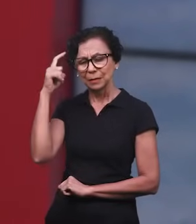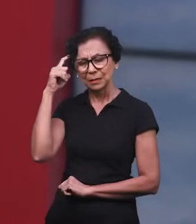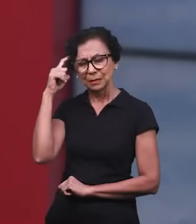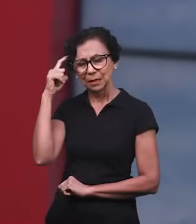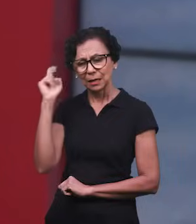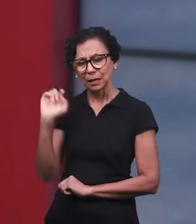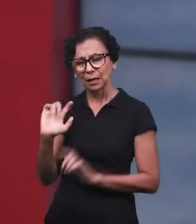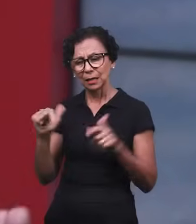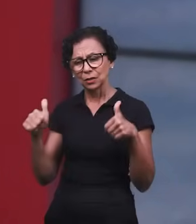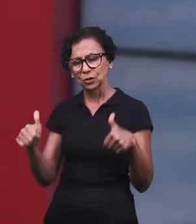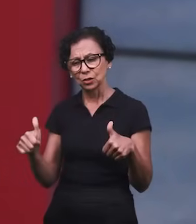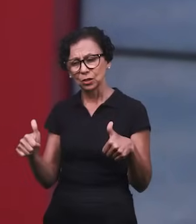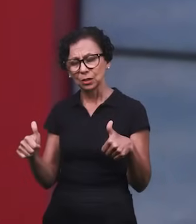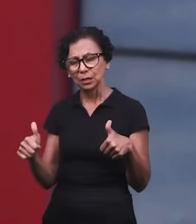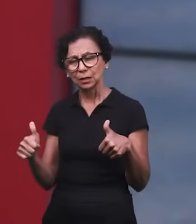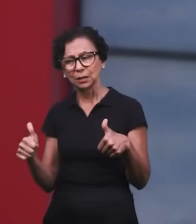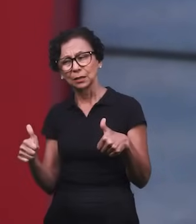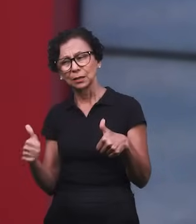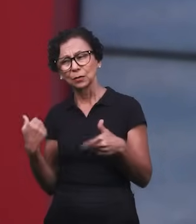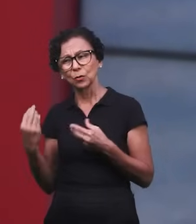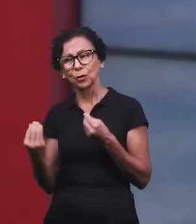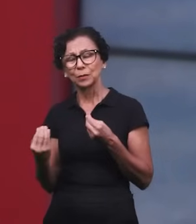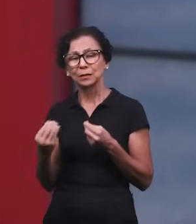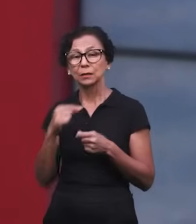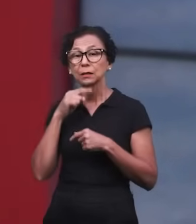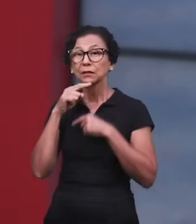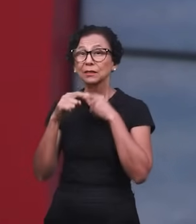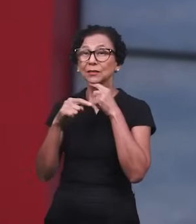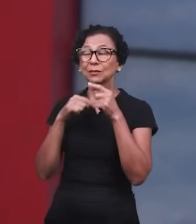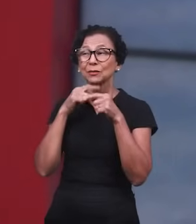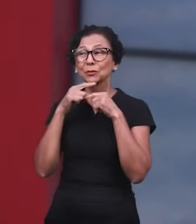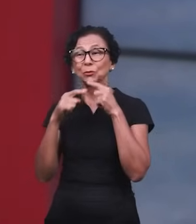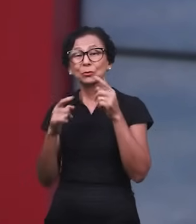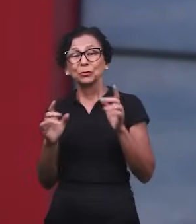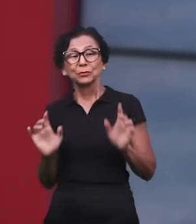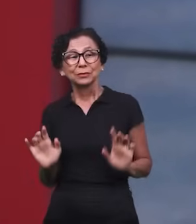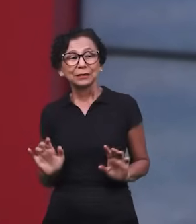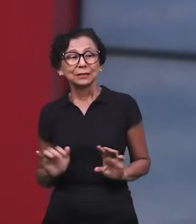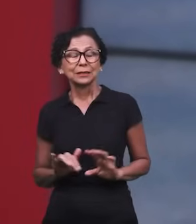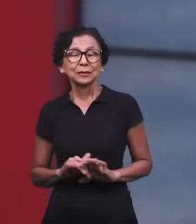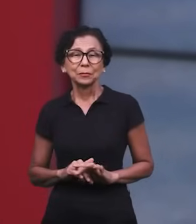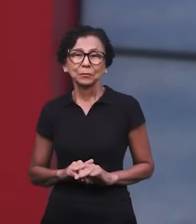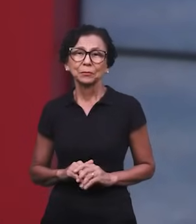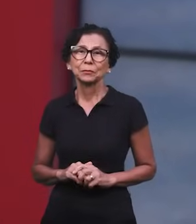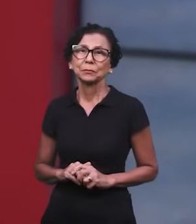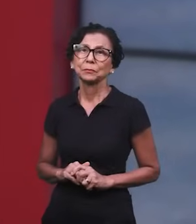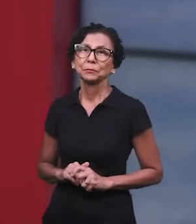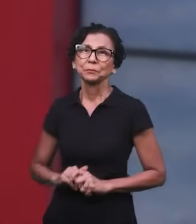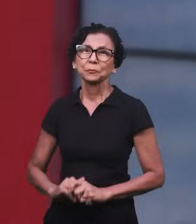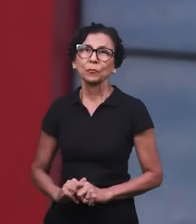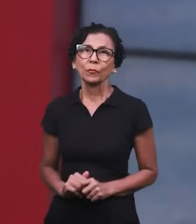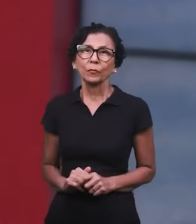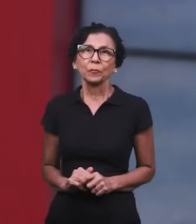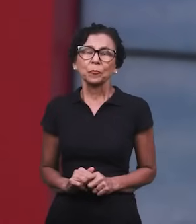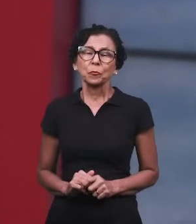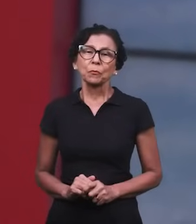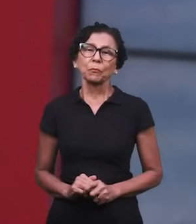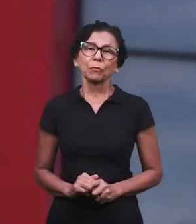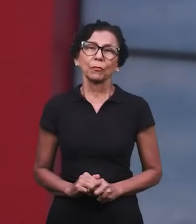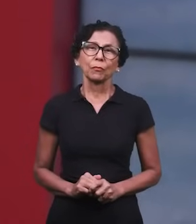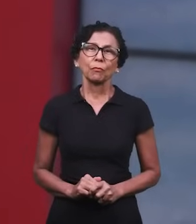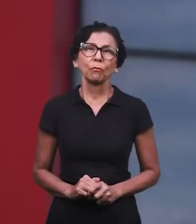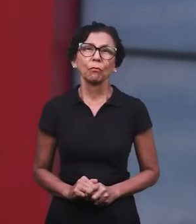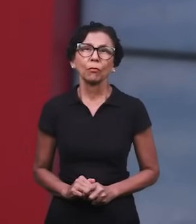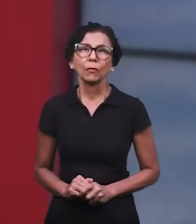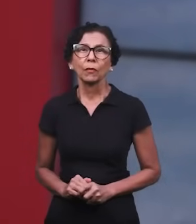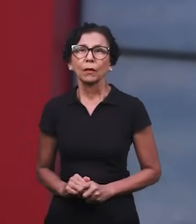porque eu lido com os estudantes, eu trabalho principalmente nessa fase inicial do estudante. Chega um momento em que